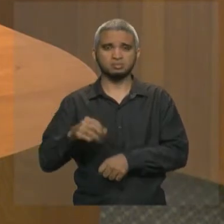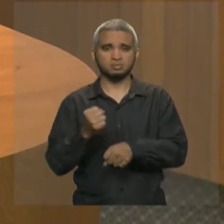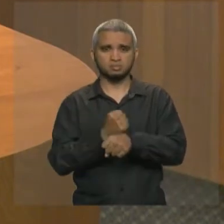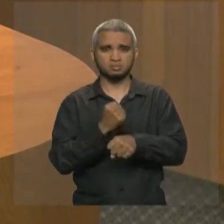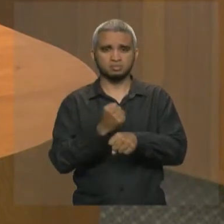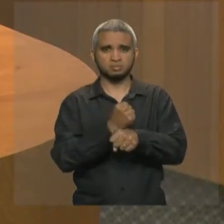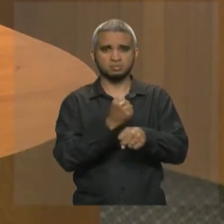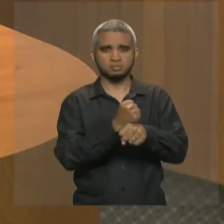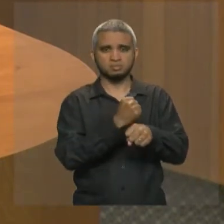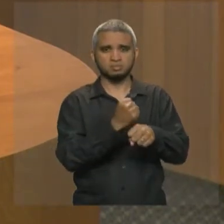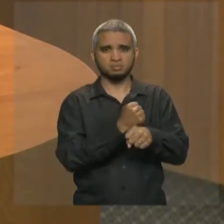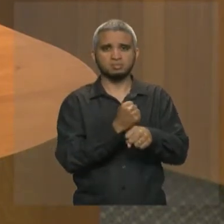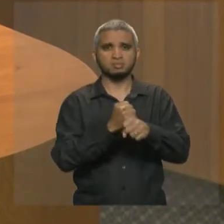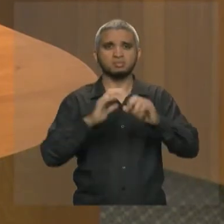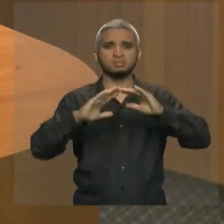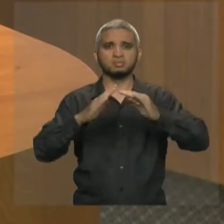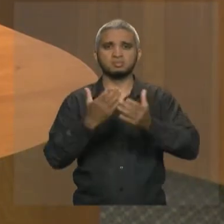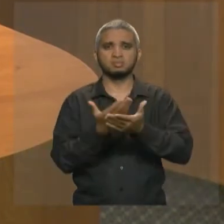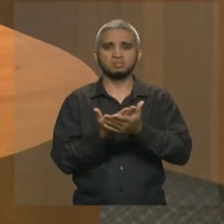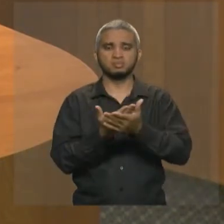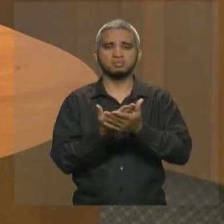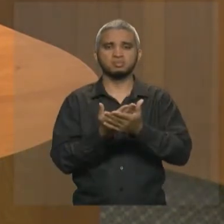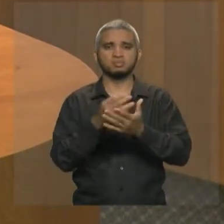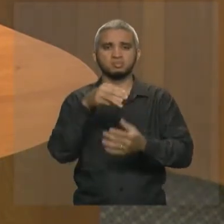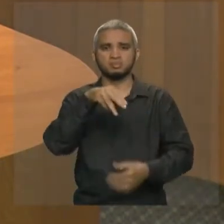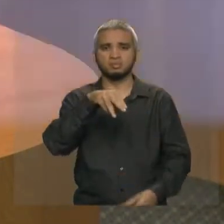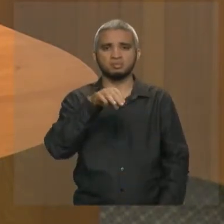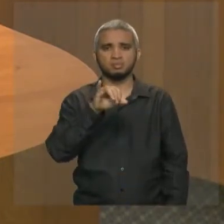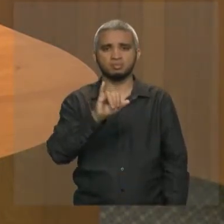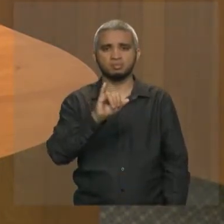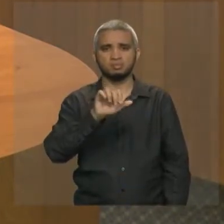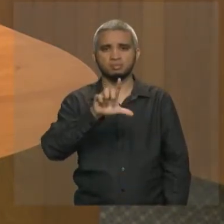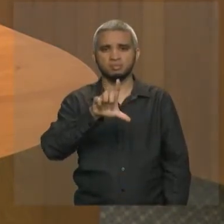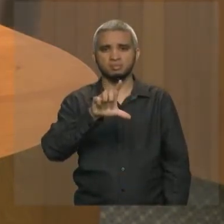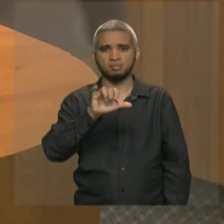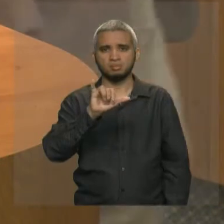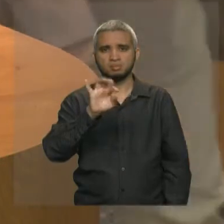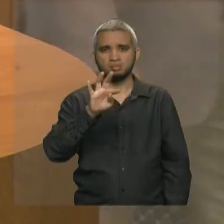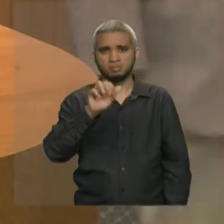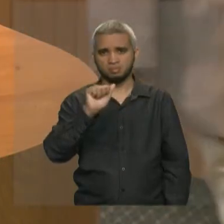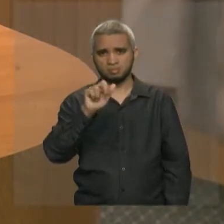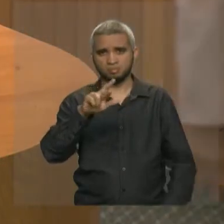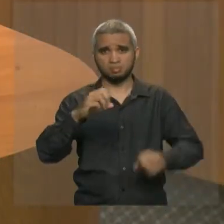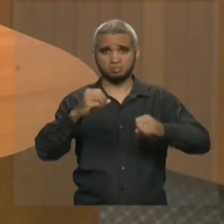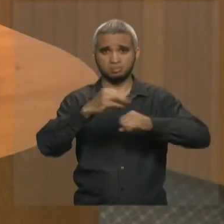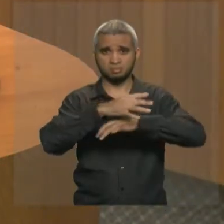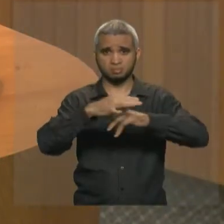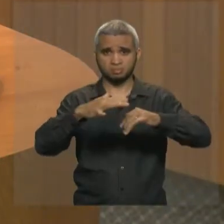Colégio Militar na cidade de Açailândia, na região tocantina.